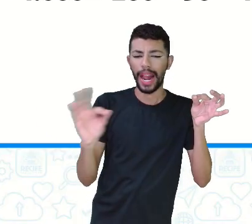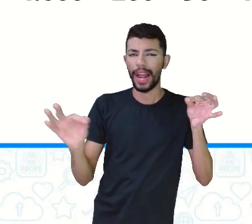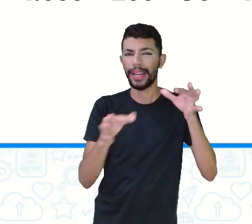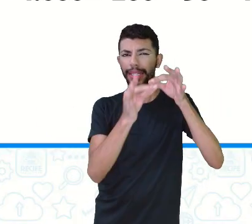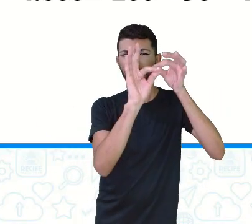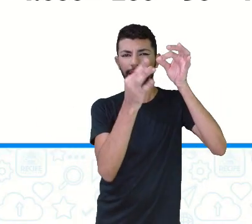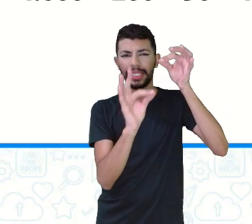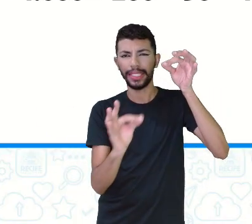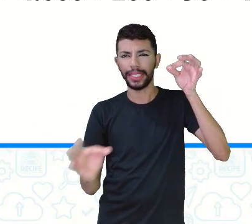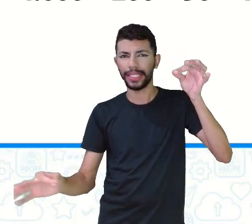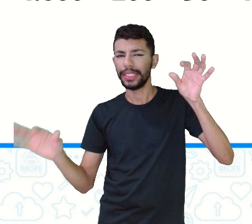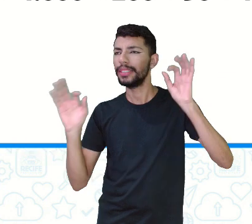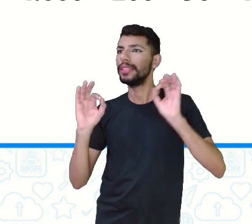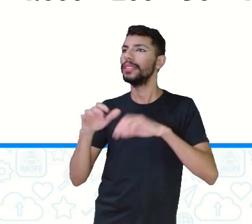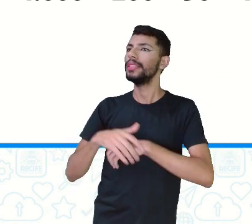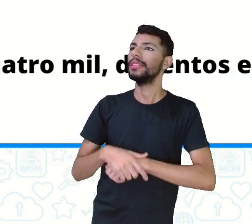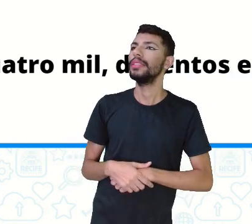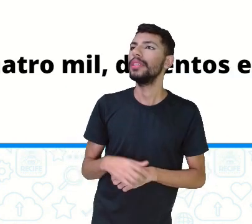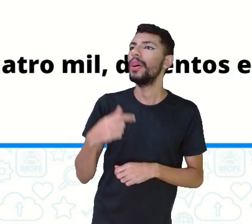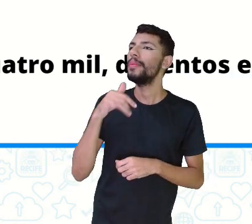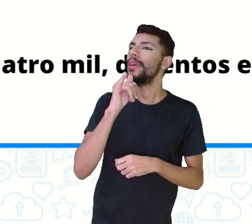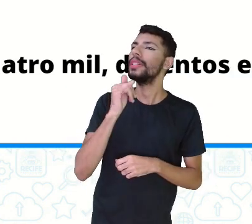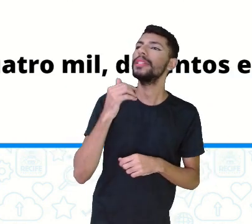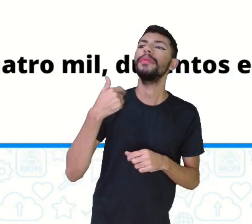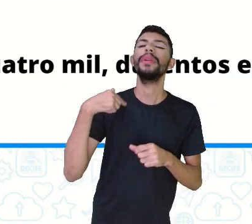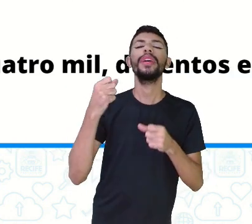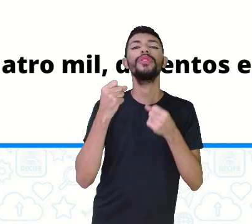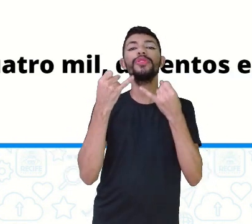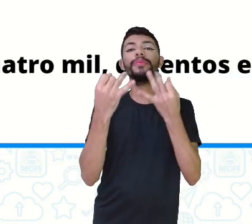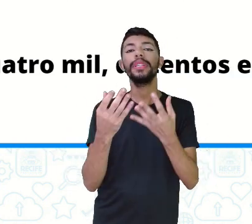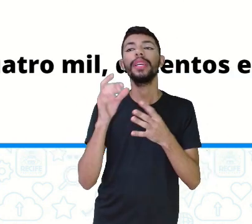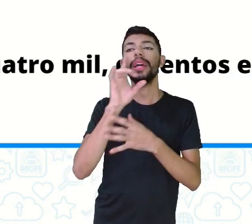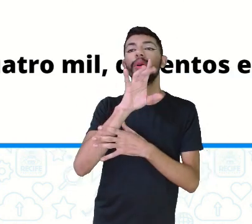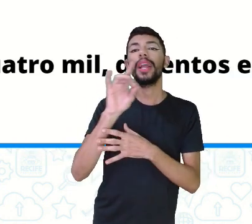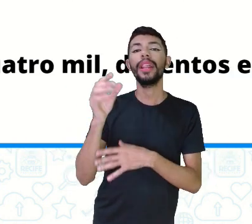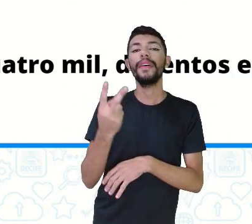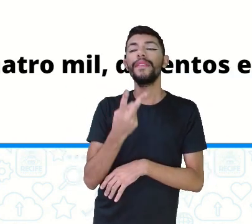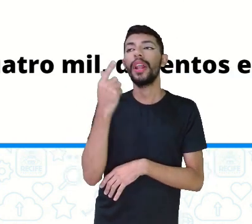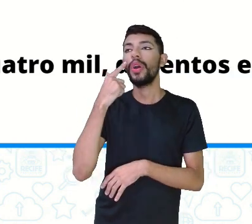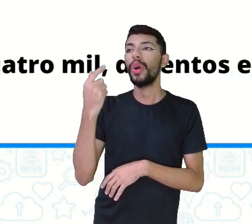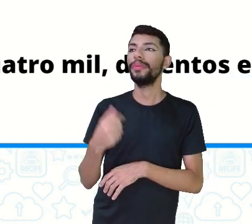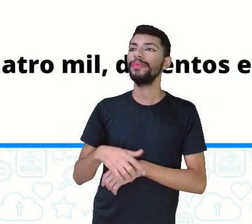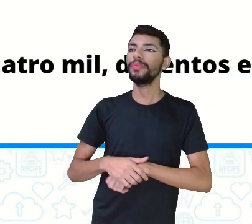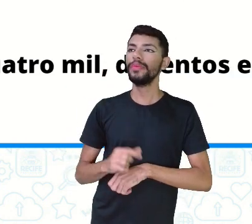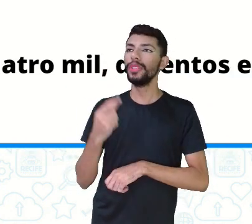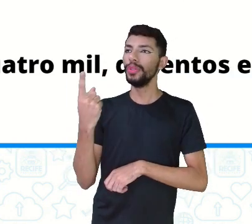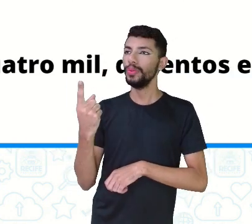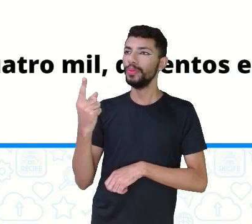pegasse aquela ordem e dissesse o valor de cada algarismo. Ó,